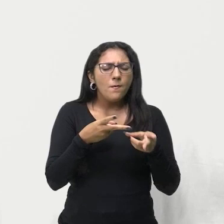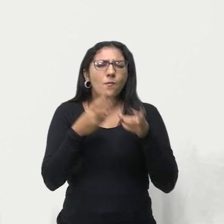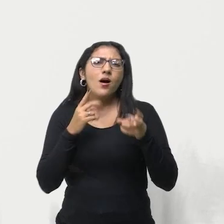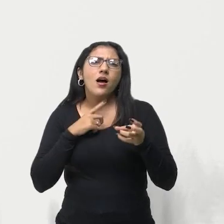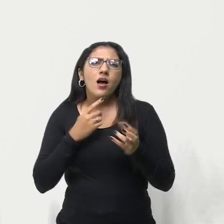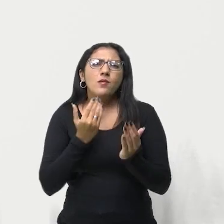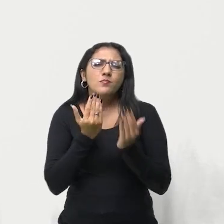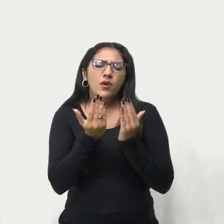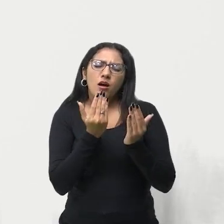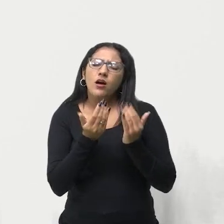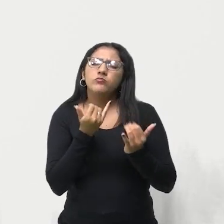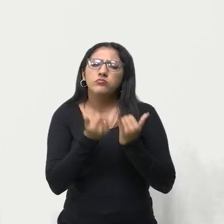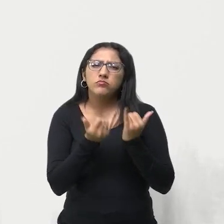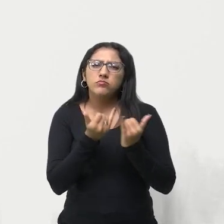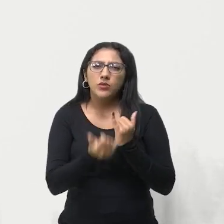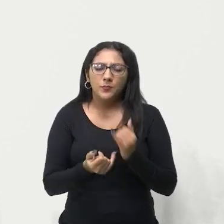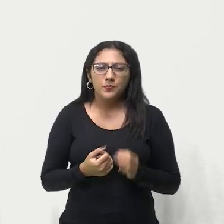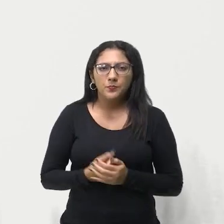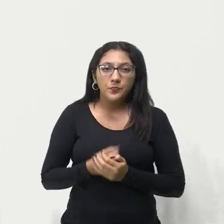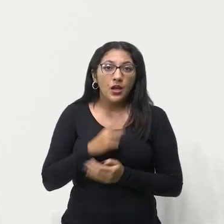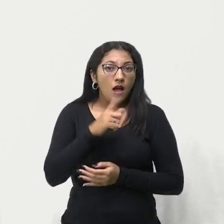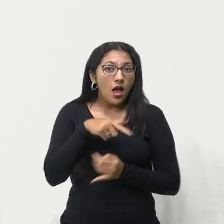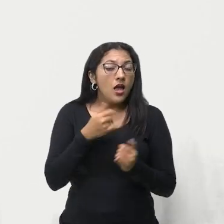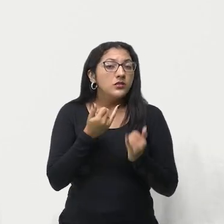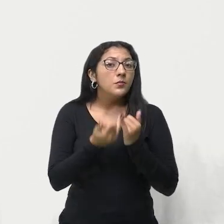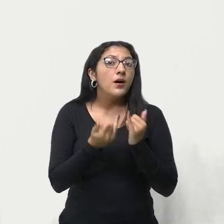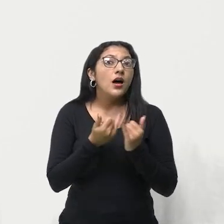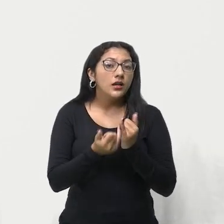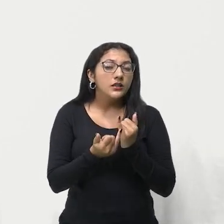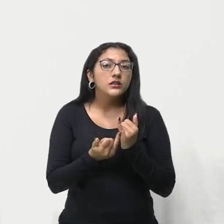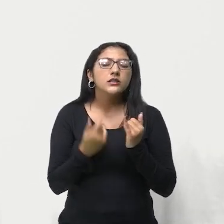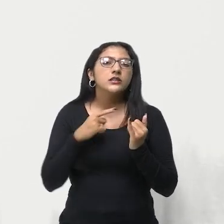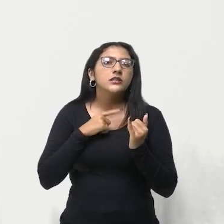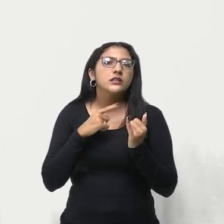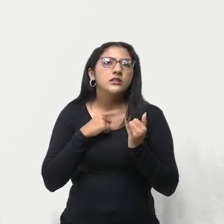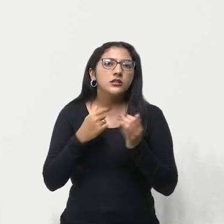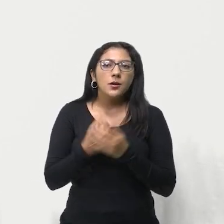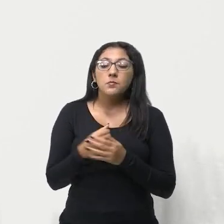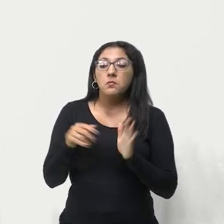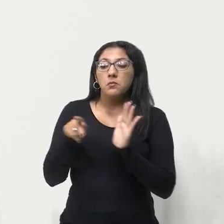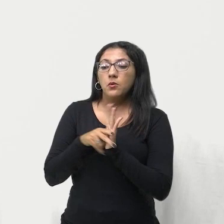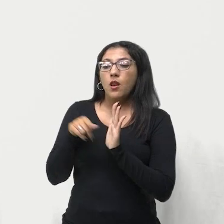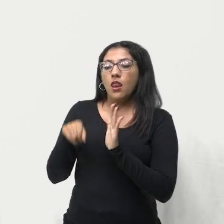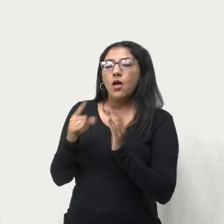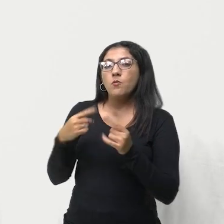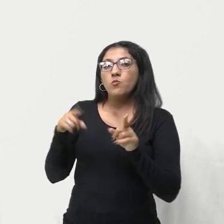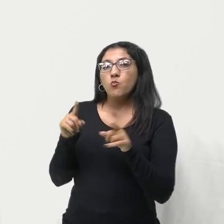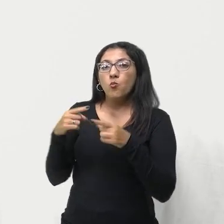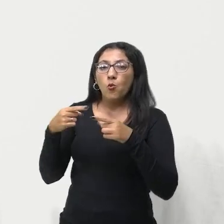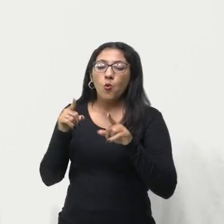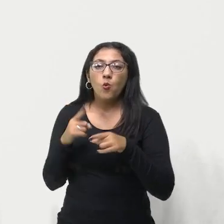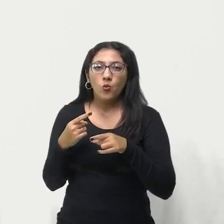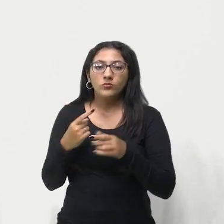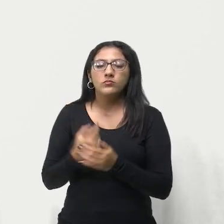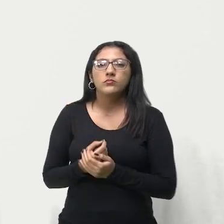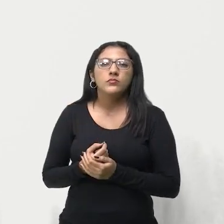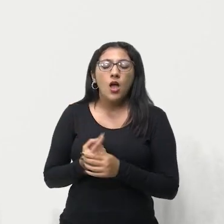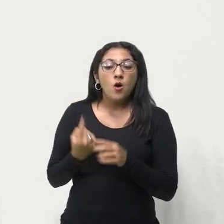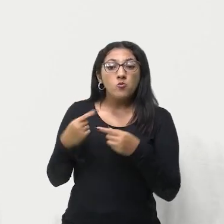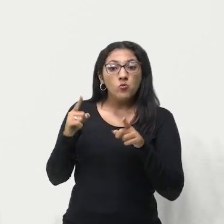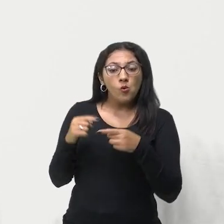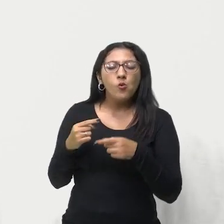enxergar semelhanças. Essa semelhança, notem, está presente em uma música. As músicas, elas